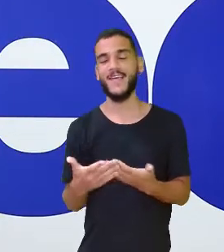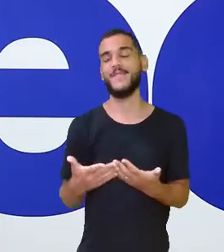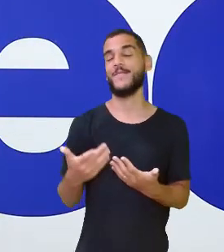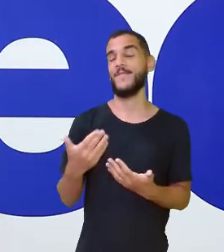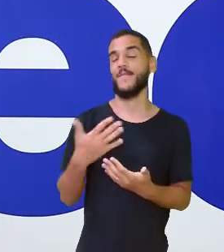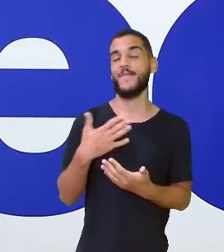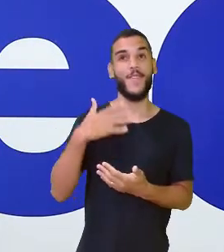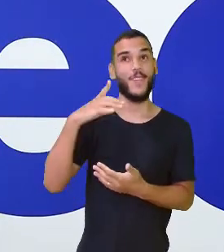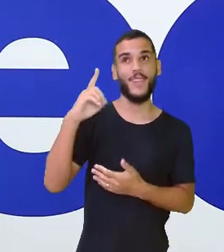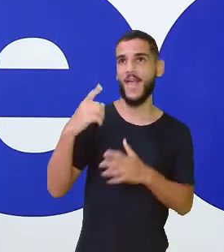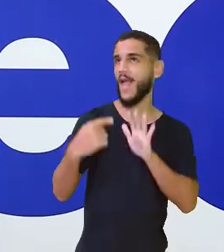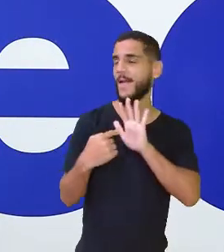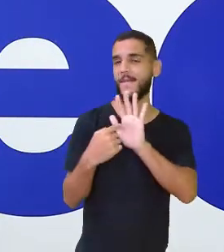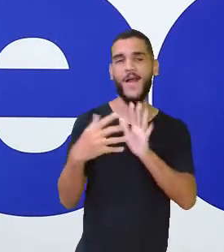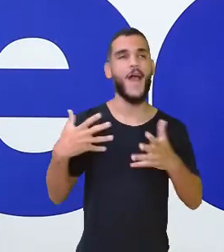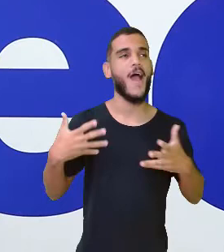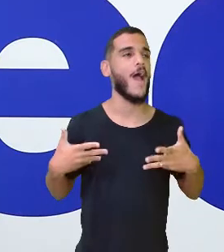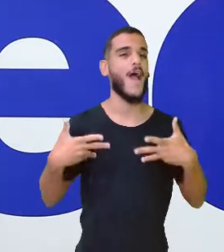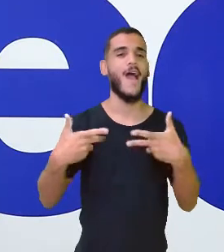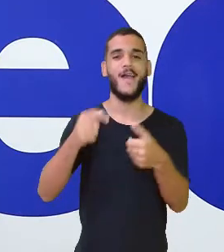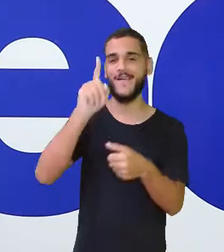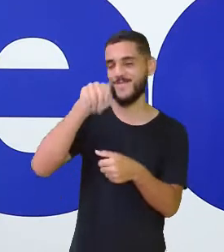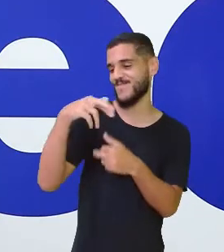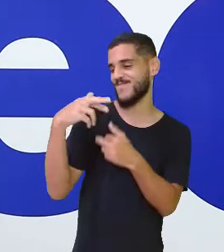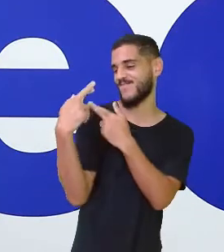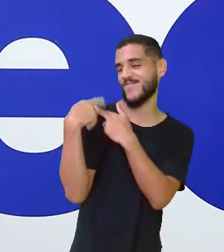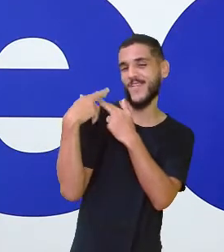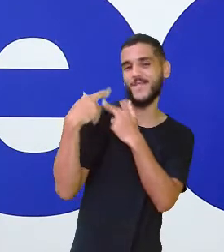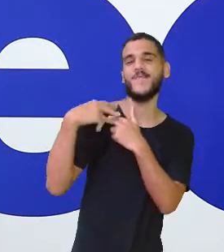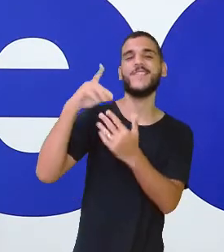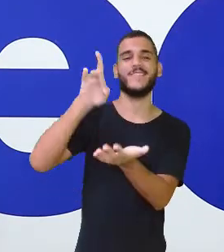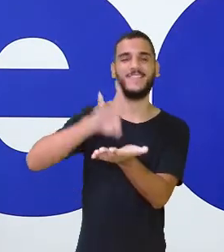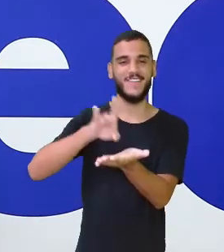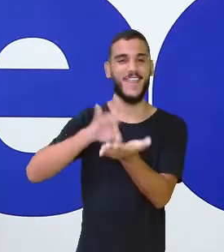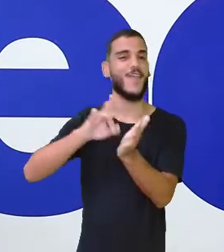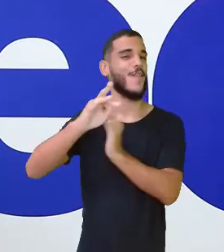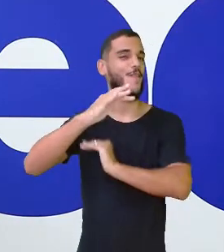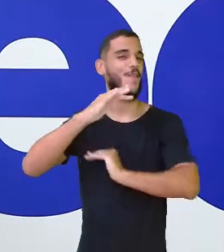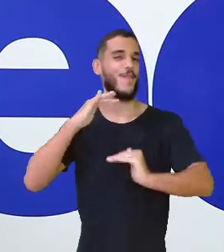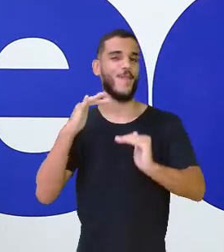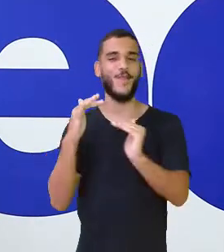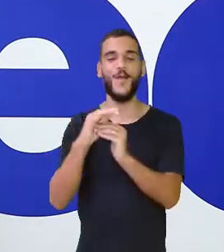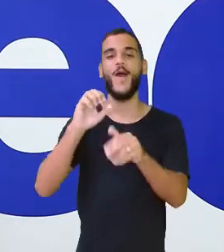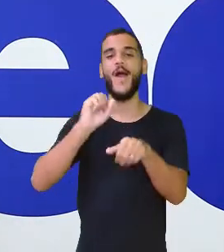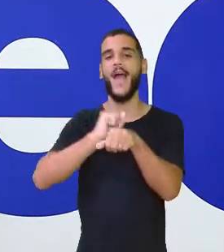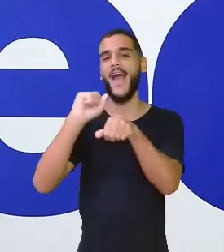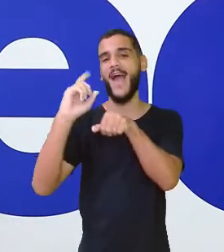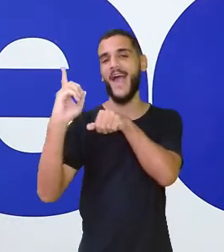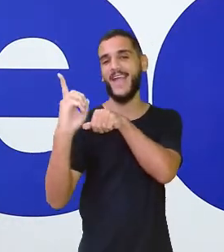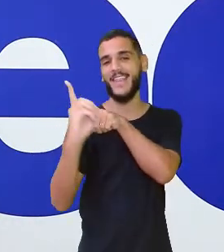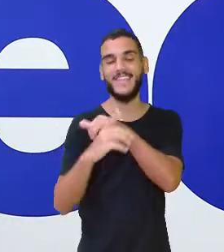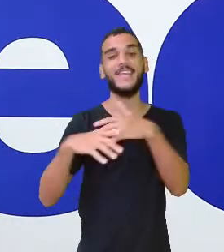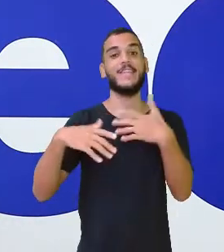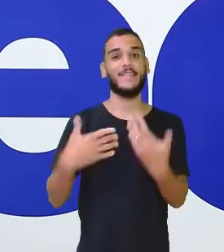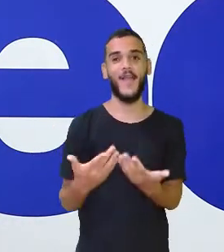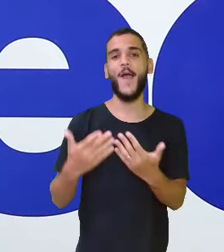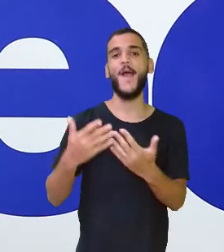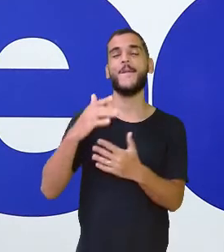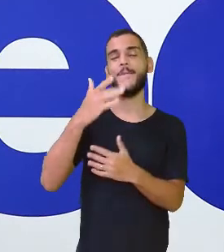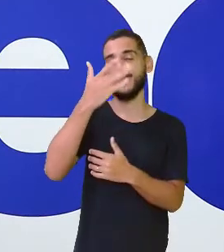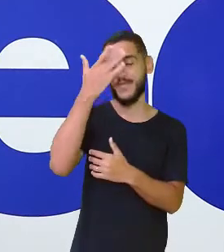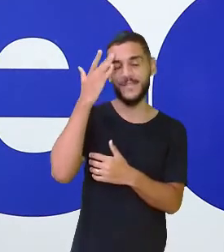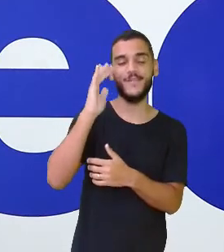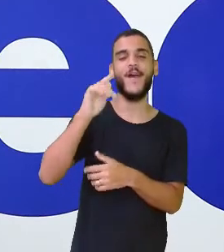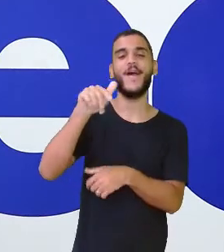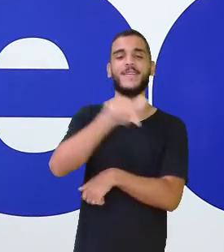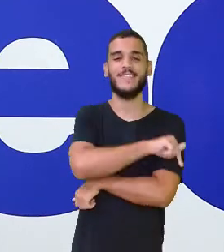apresentação maravilhosa é essa. E uma responsabilidade, não é? De ter todos esses adjetivos. Olá, meu povo do 7º ano, tudo bem